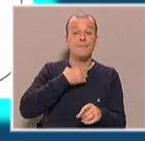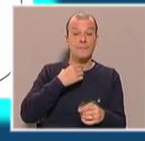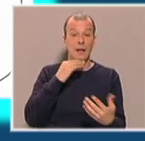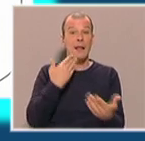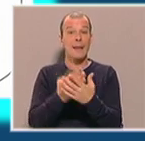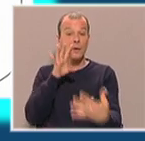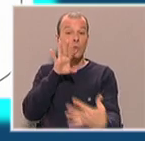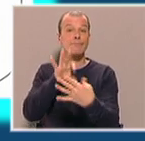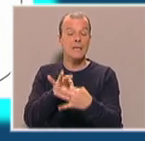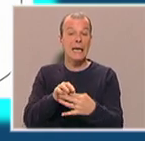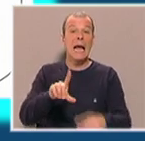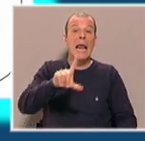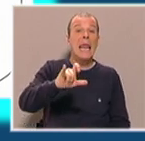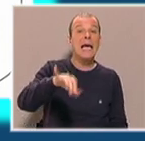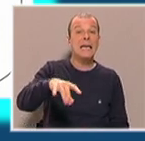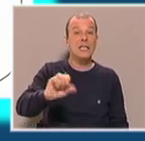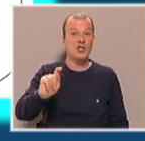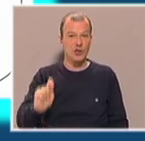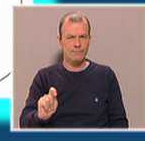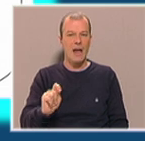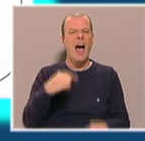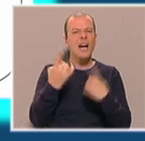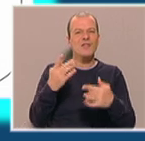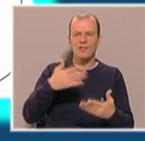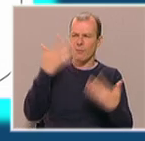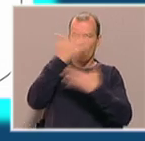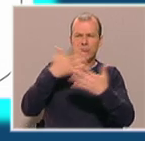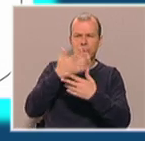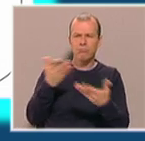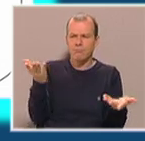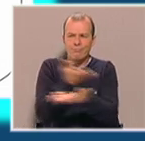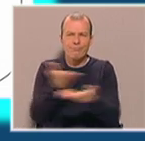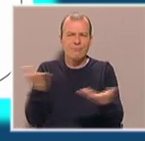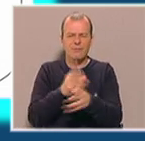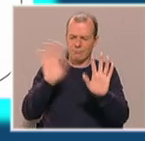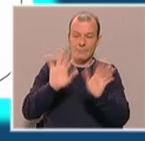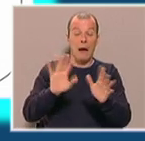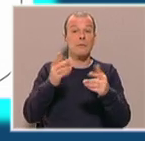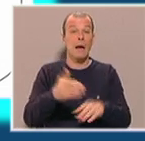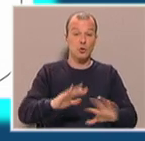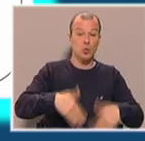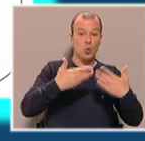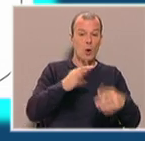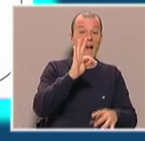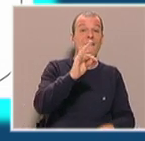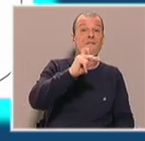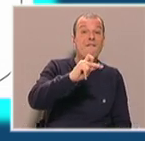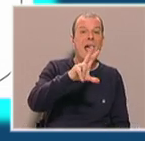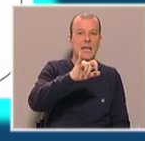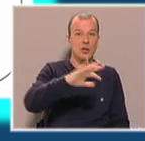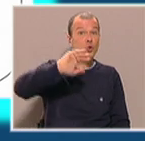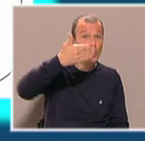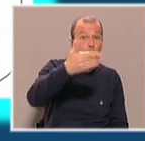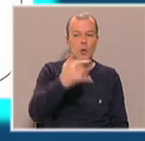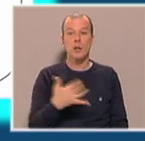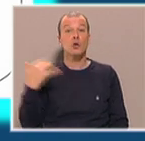com a laringe, muitas vezes vocês trocam também a faringe com a laringe, primeiro é a faringe, só a seguir é que é a laringe,